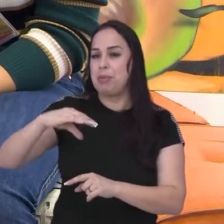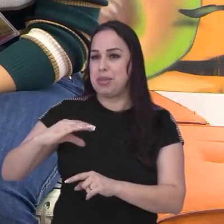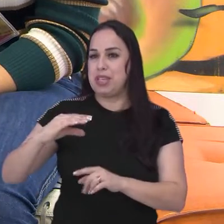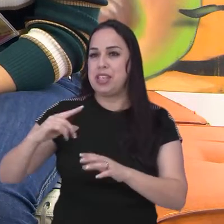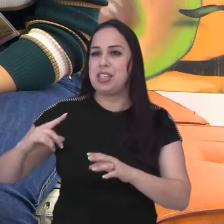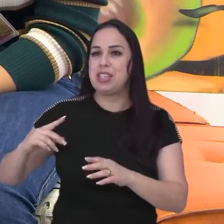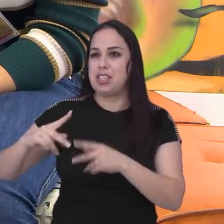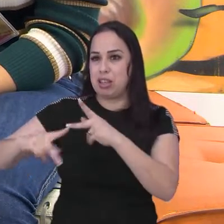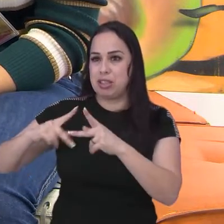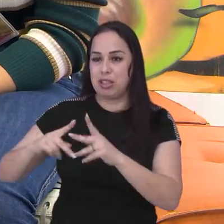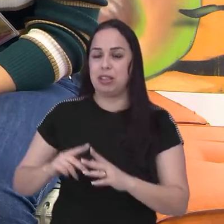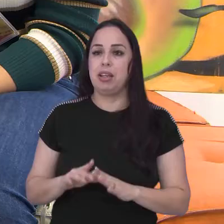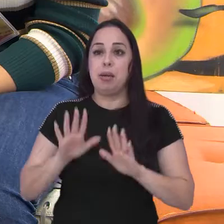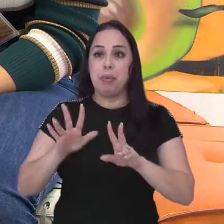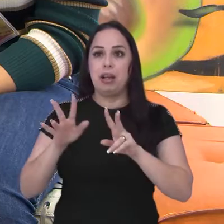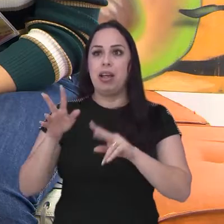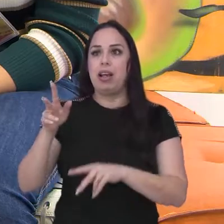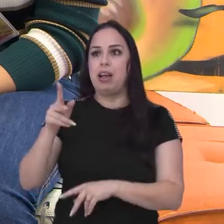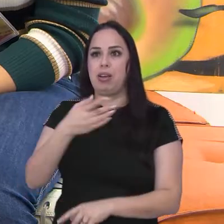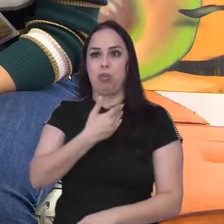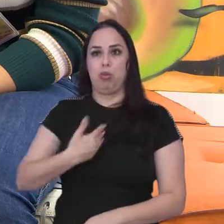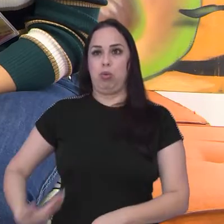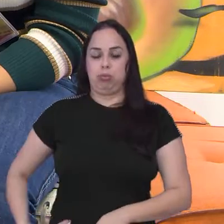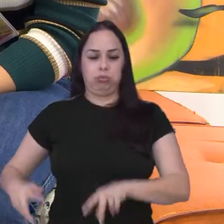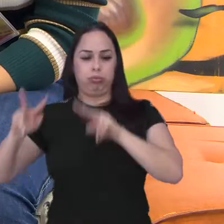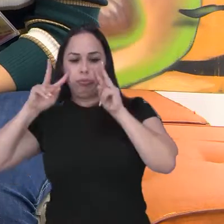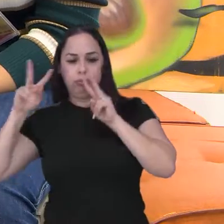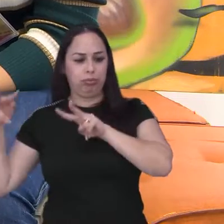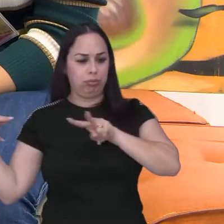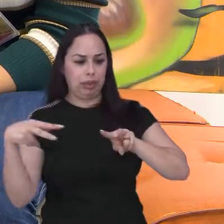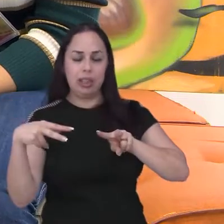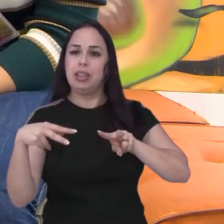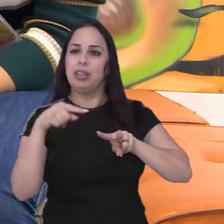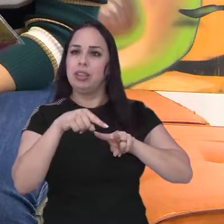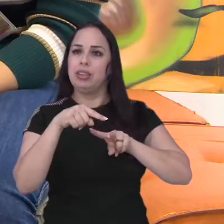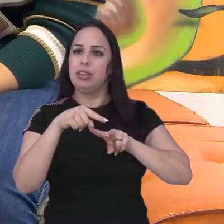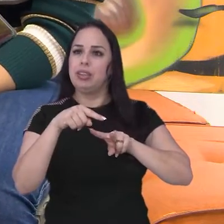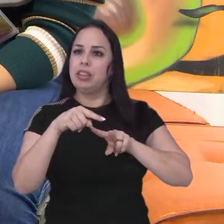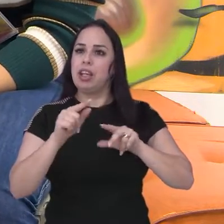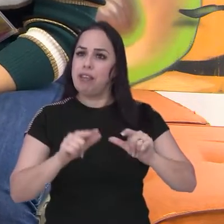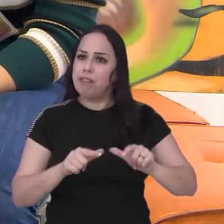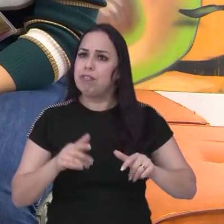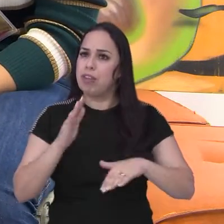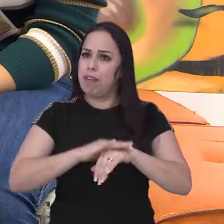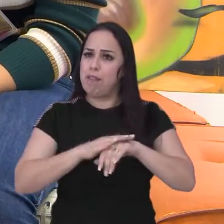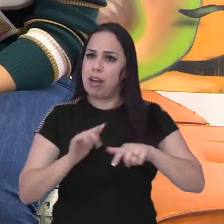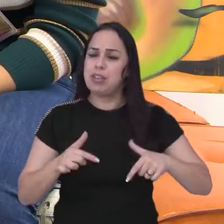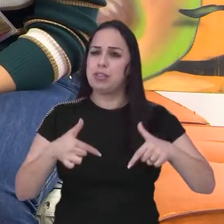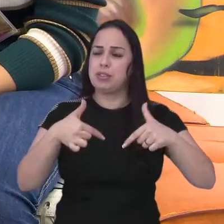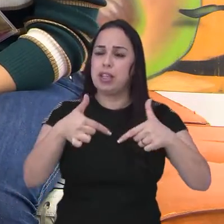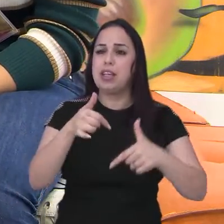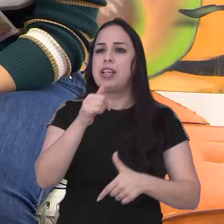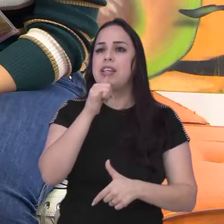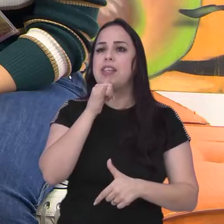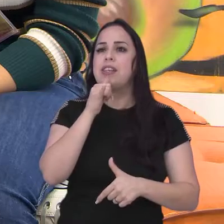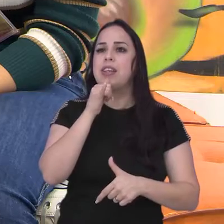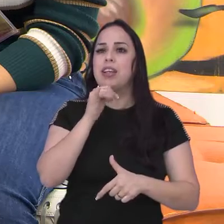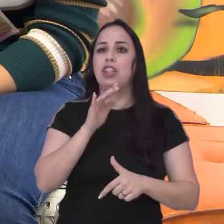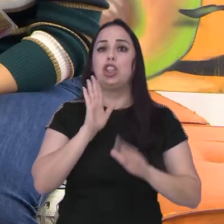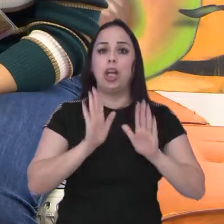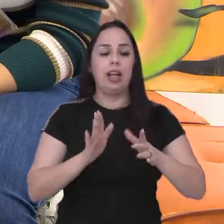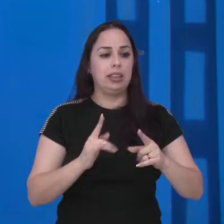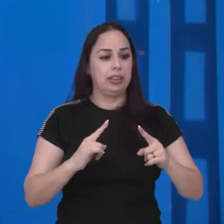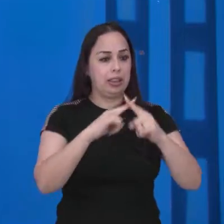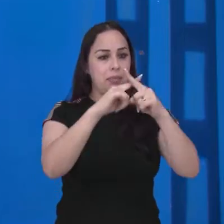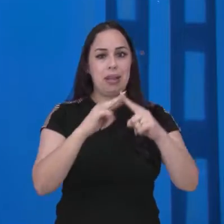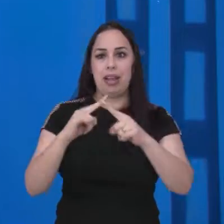melhorar a organização e o olhar da gestão pública para estes meninos e meninas, para você ter uma ideia, que fazem ações, né, no